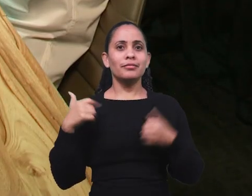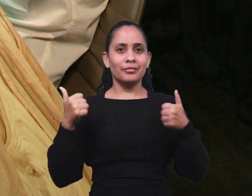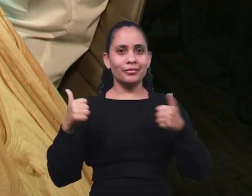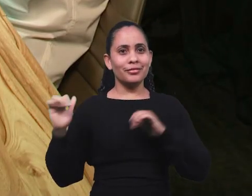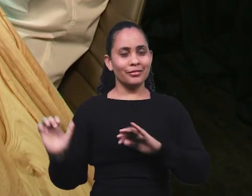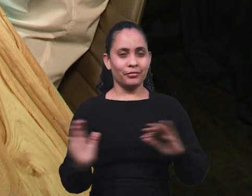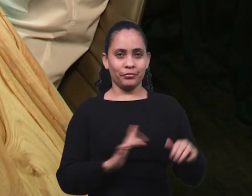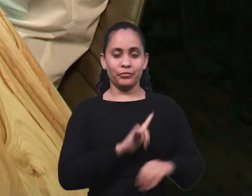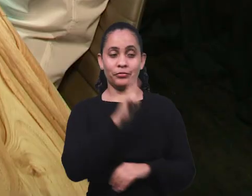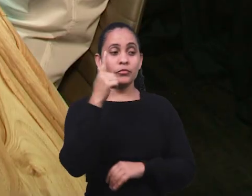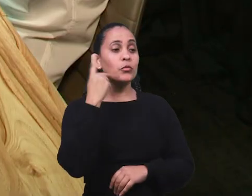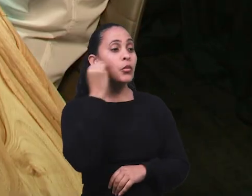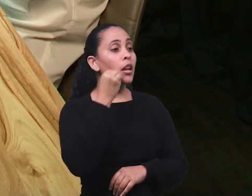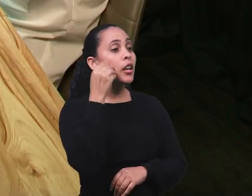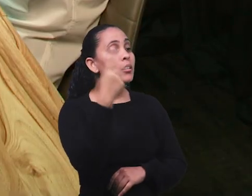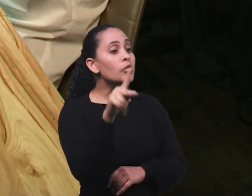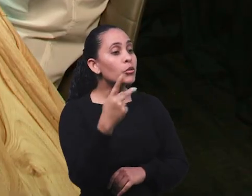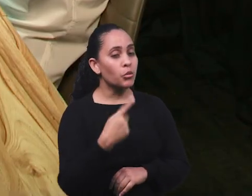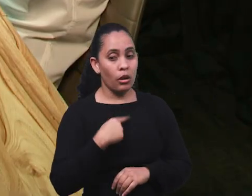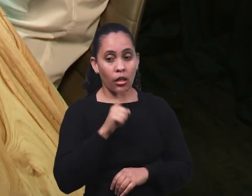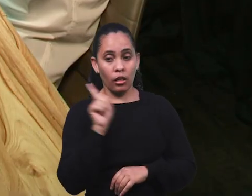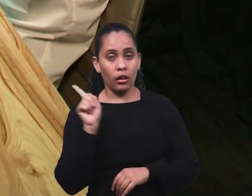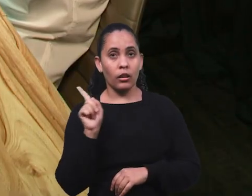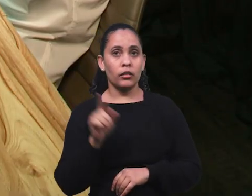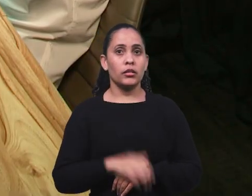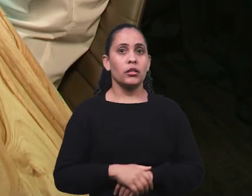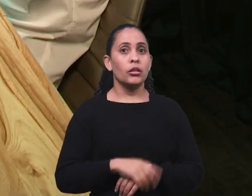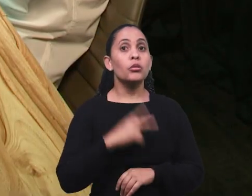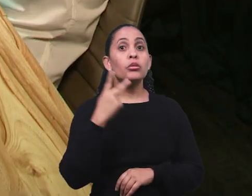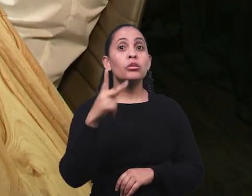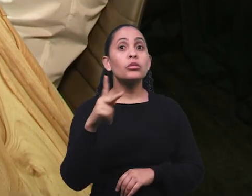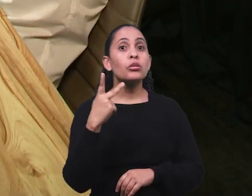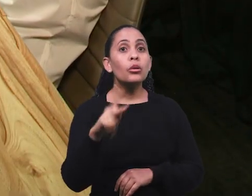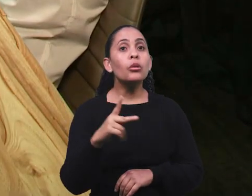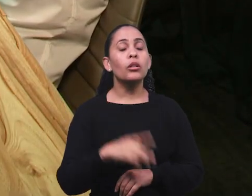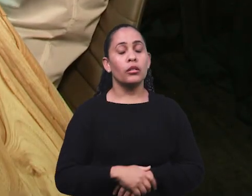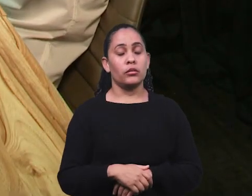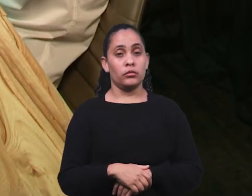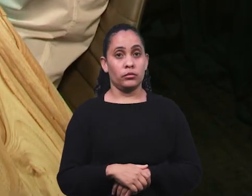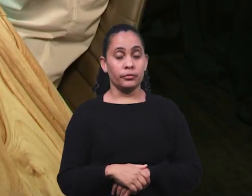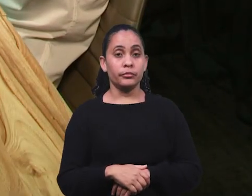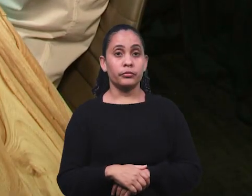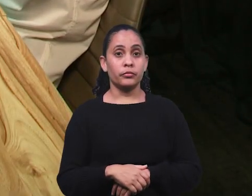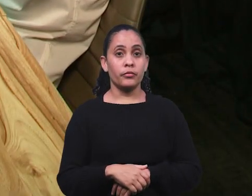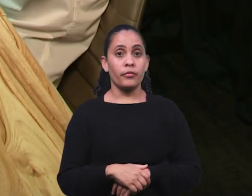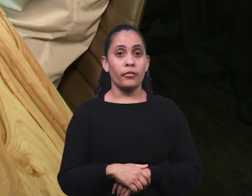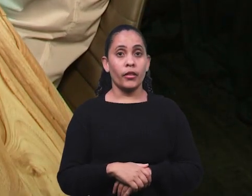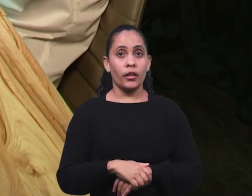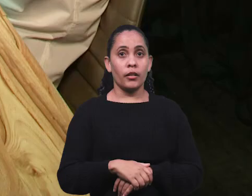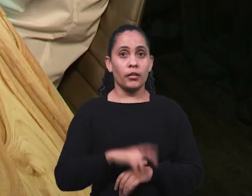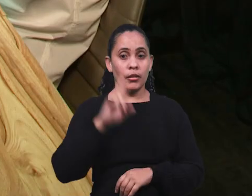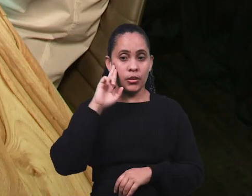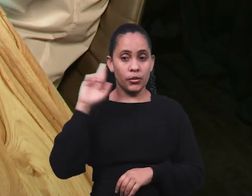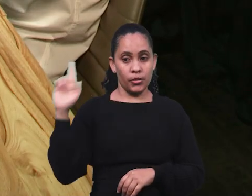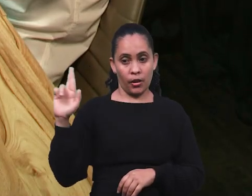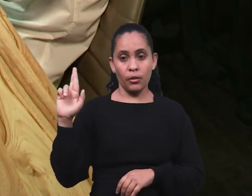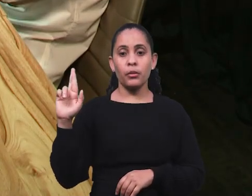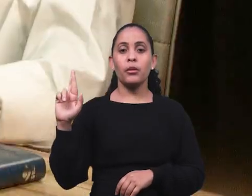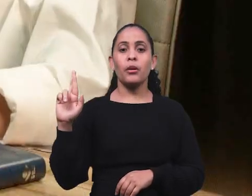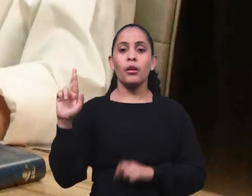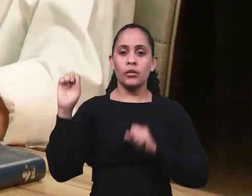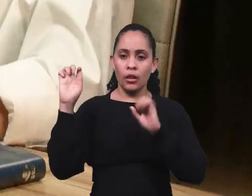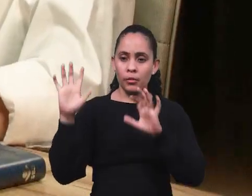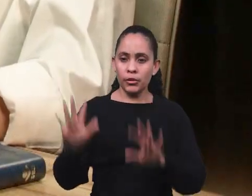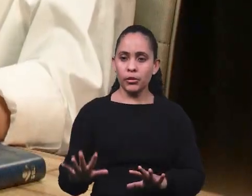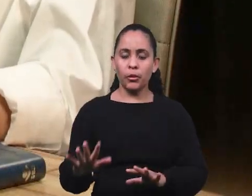experiência sua, assim, né? Porque você contou do seu irmão. Tem alguma experiência sua sobre dons, sobre resposta do Senhor? Sim, Conta pra gente.